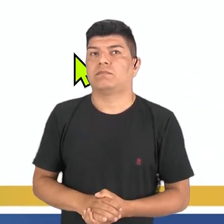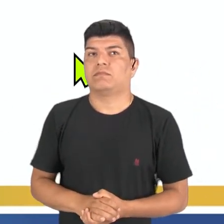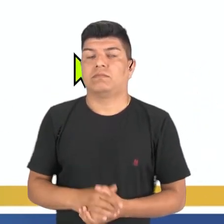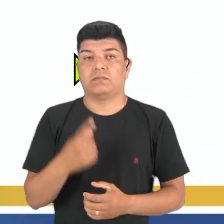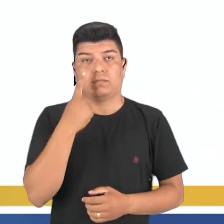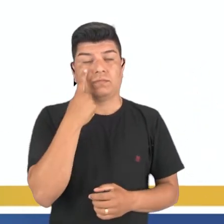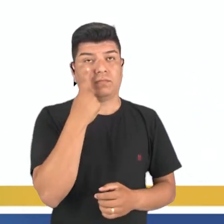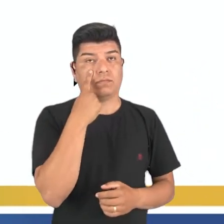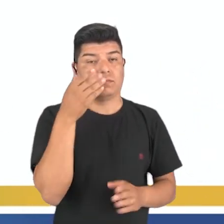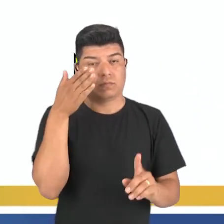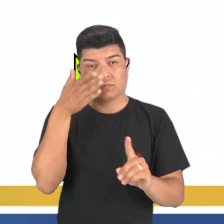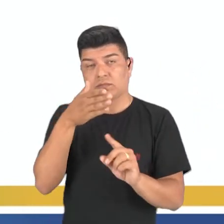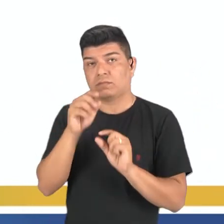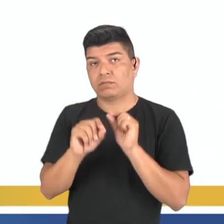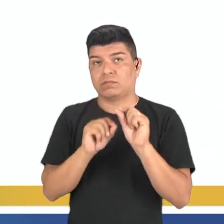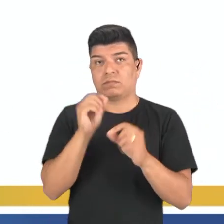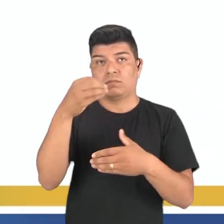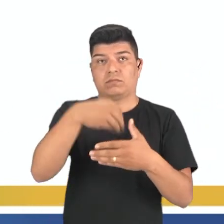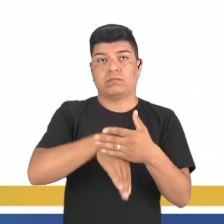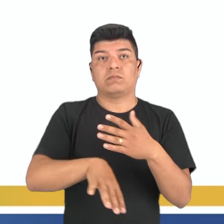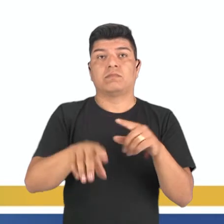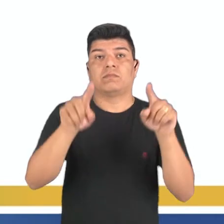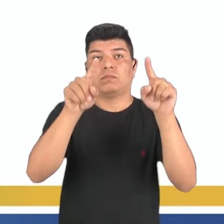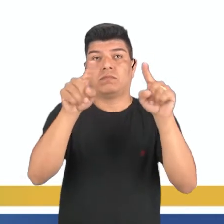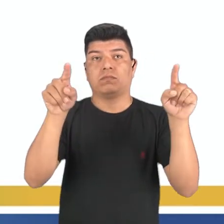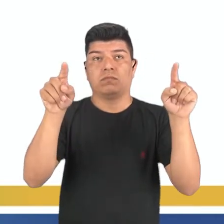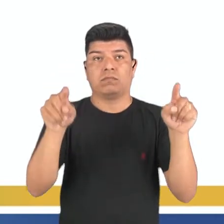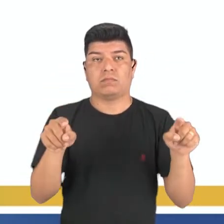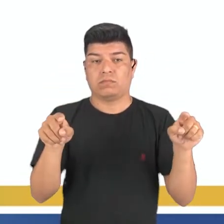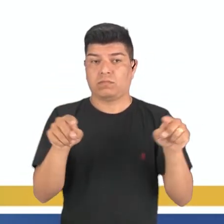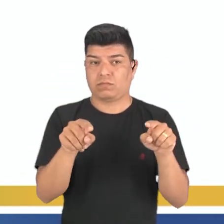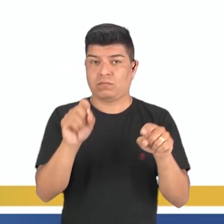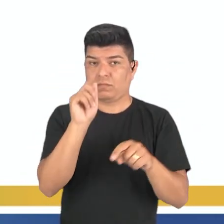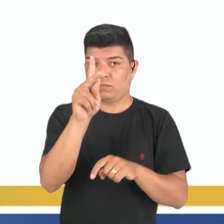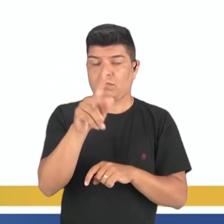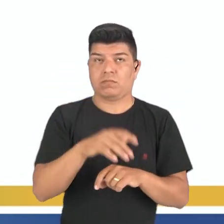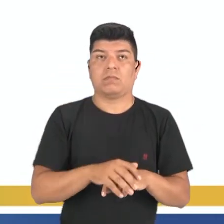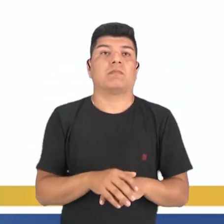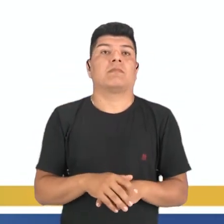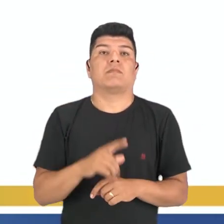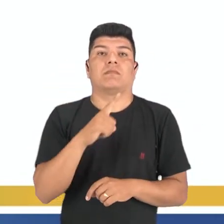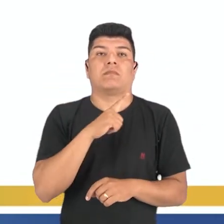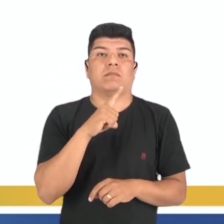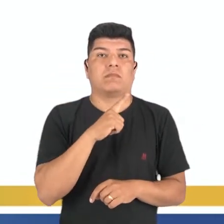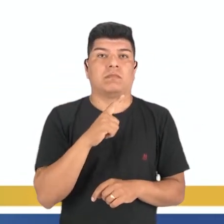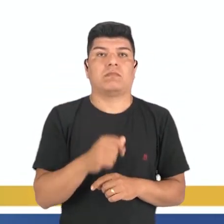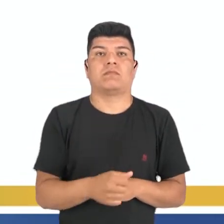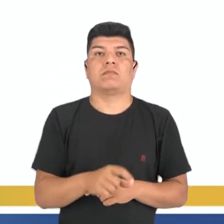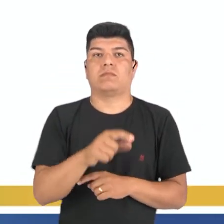vou olhar, eu vou focar para o que está dentro dos colchetes. Dentro dos colchetes, eu tenho